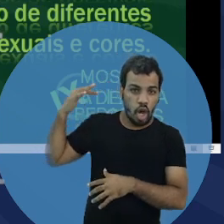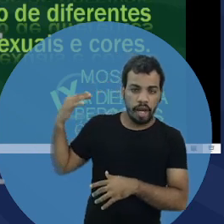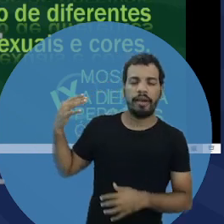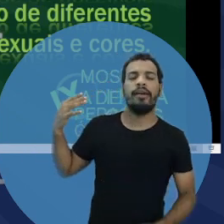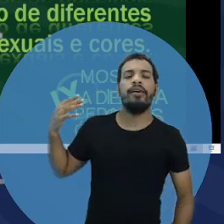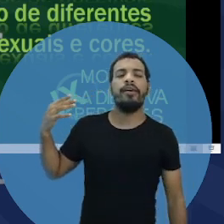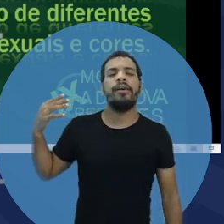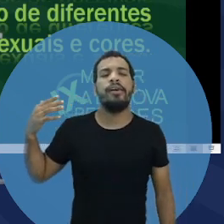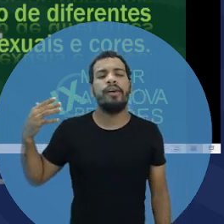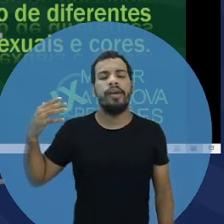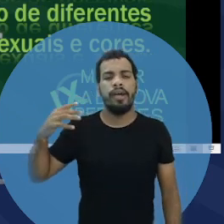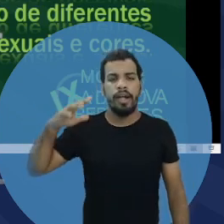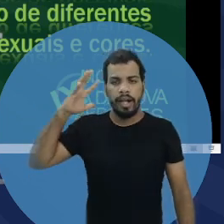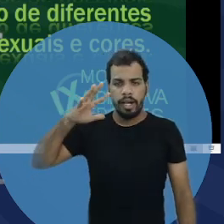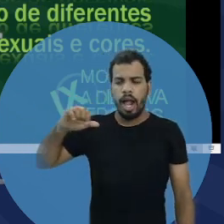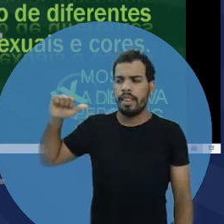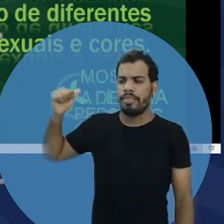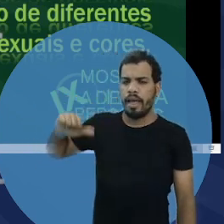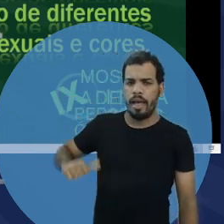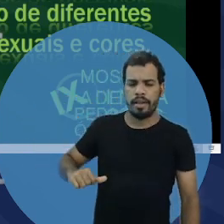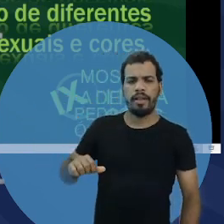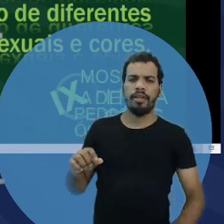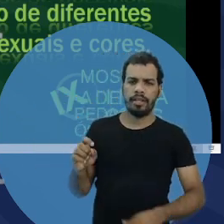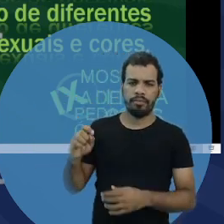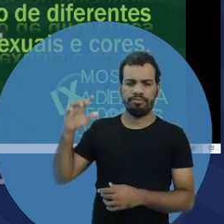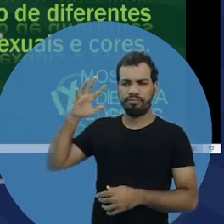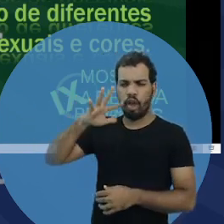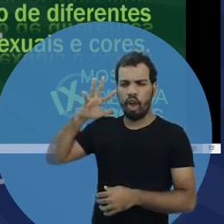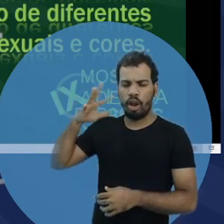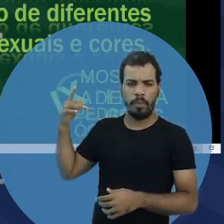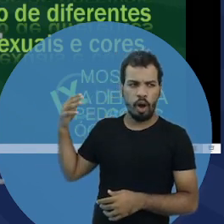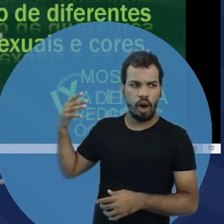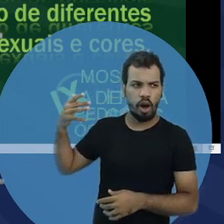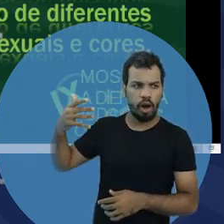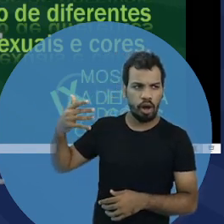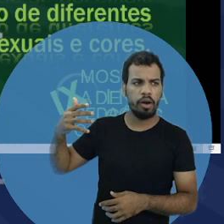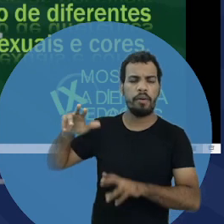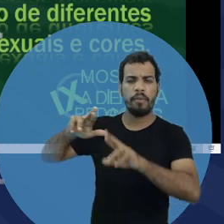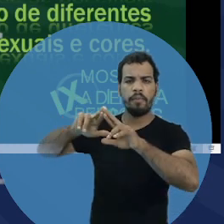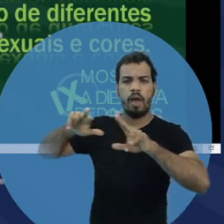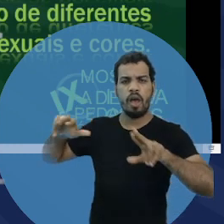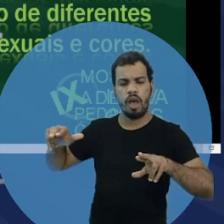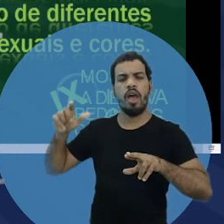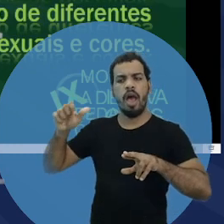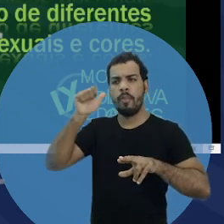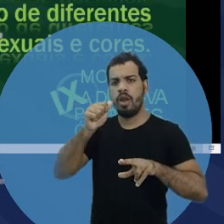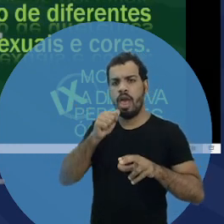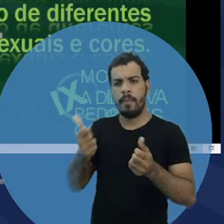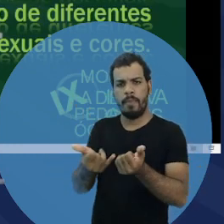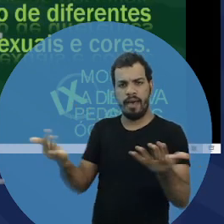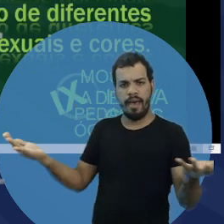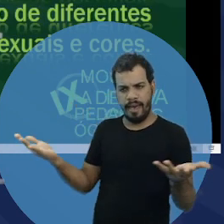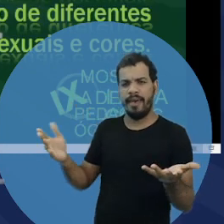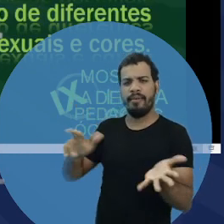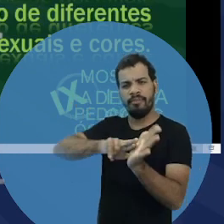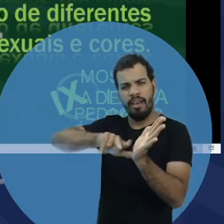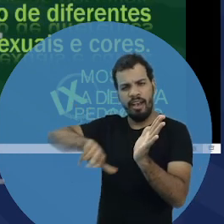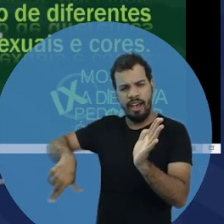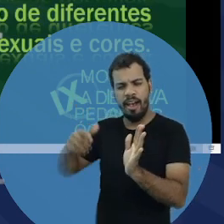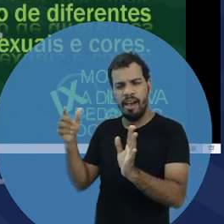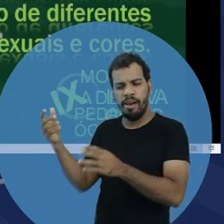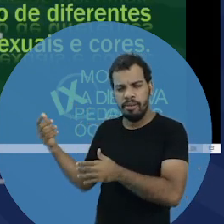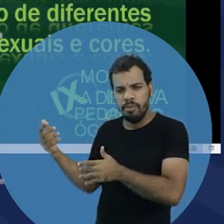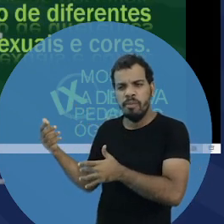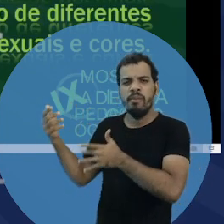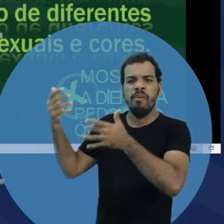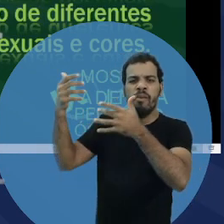essa análise sociológica, né, dessas diversas mulheres, né, dentro da nossa escola,